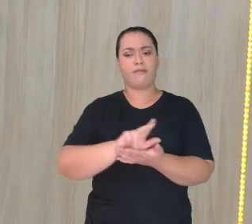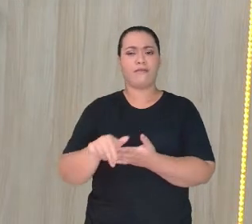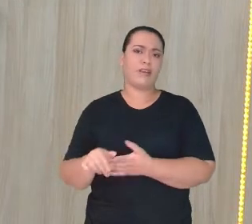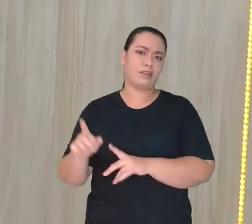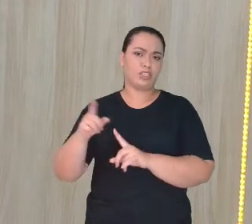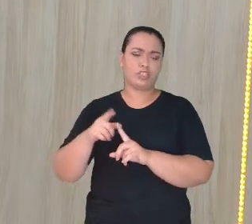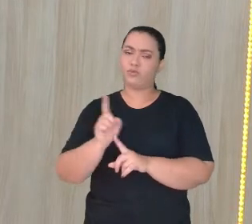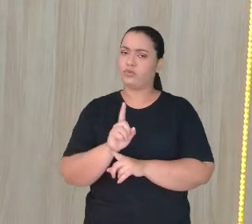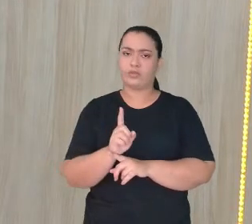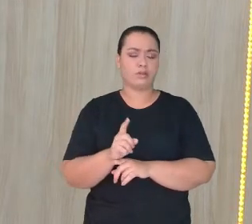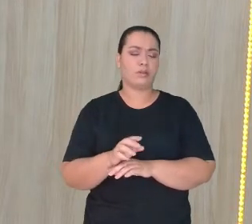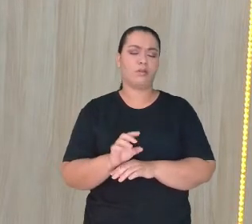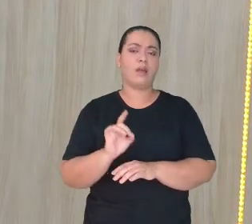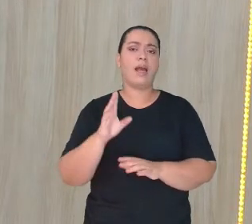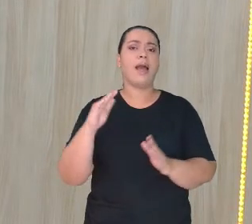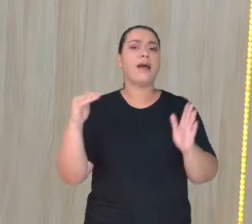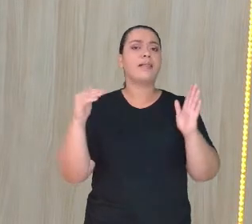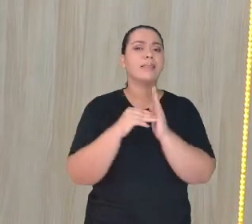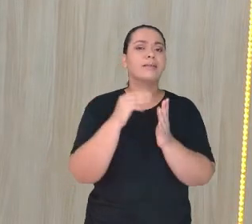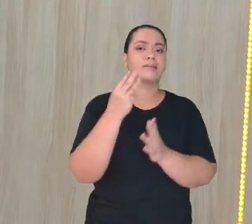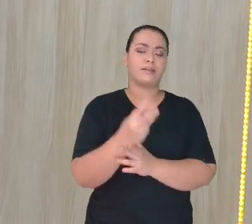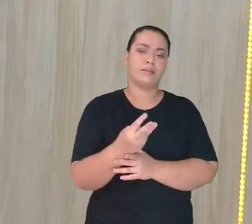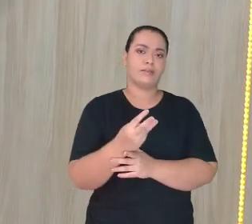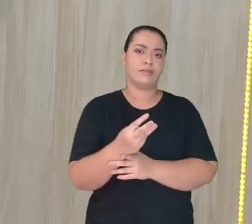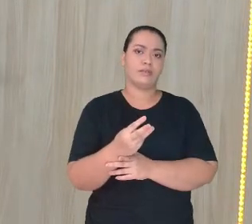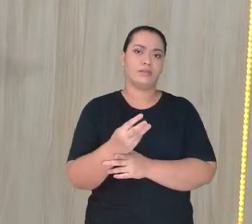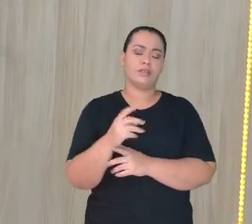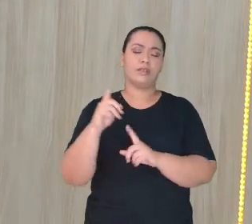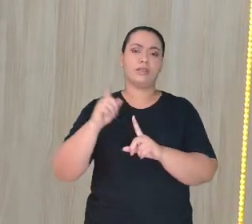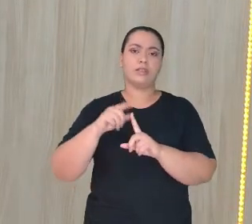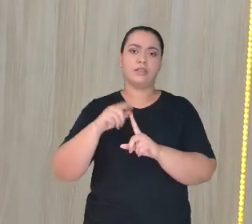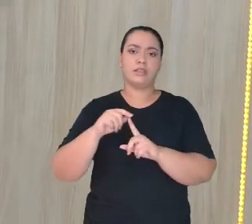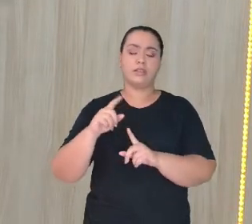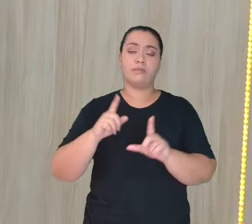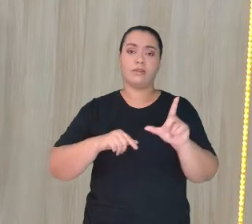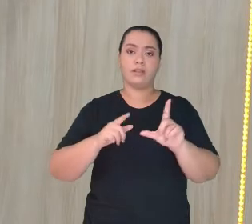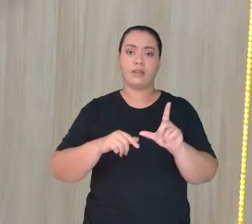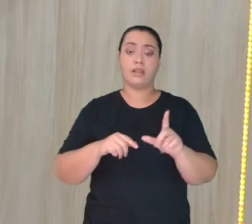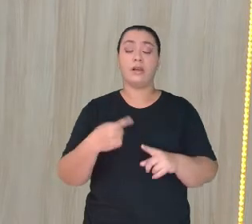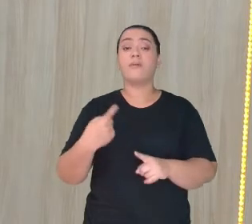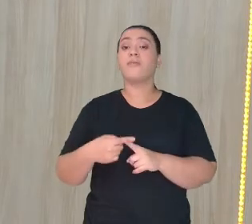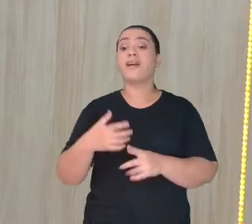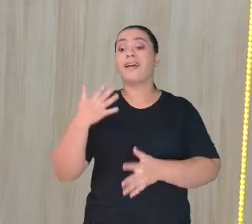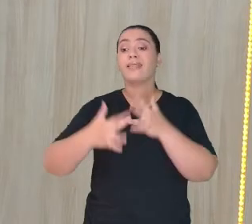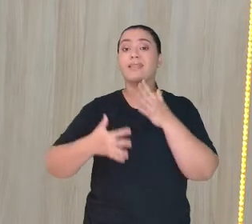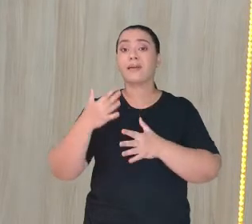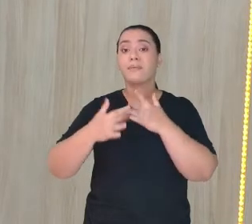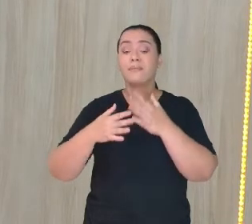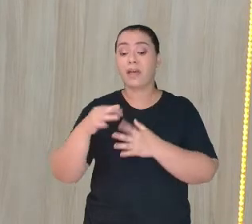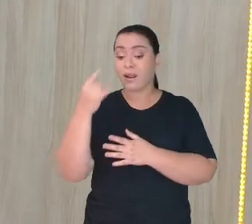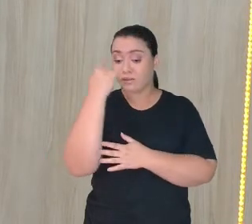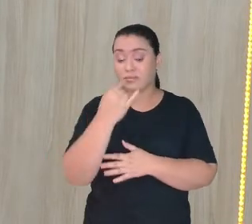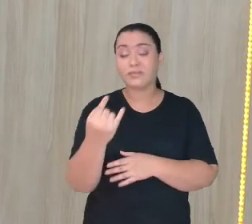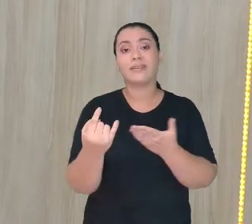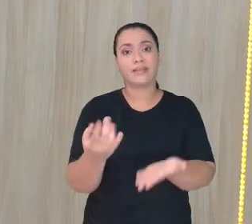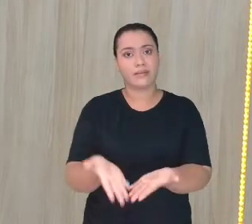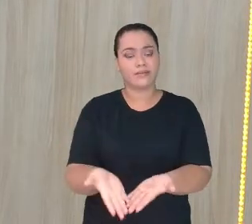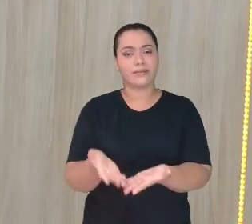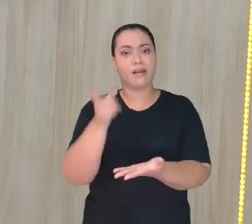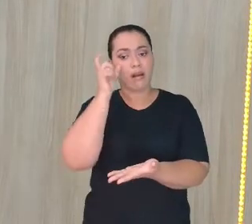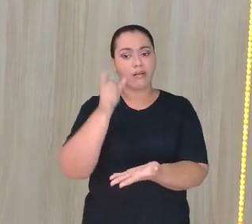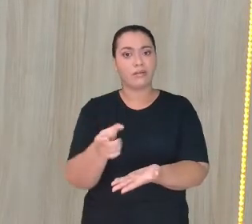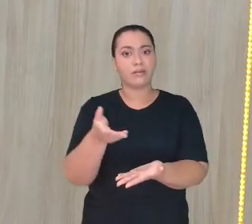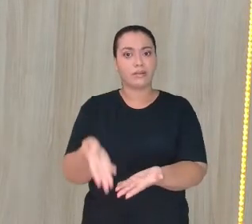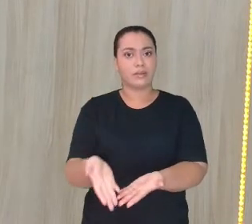feio. Atrapalha a leitura, é sério. Atrapalha o interesse, assim, porque as fontes, elas